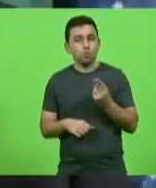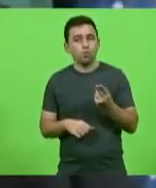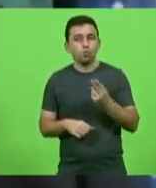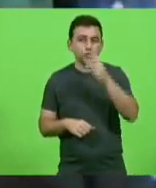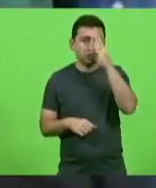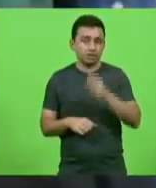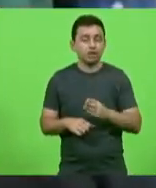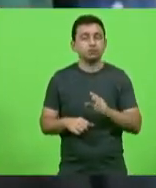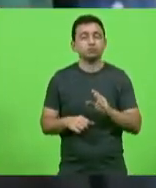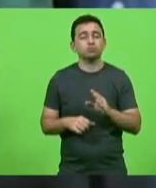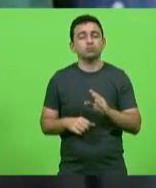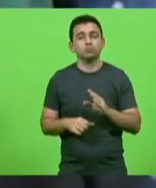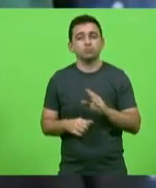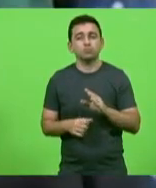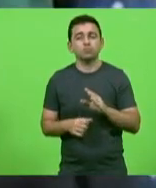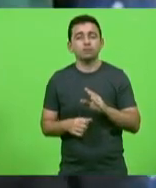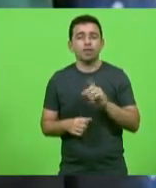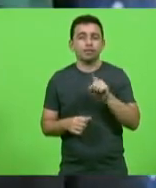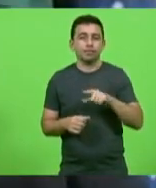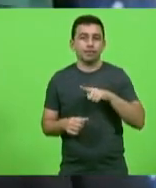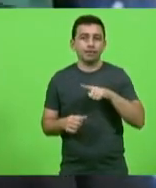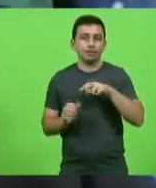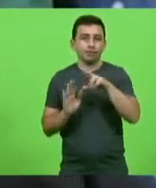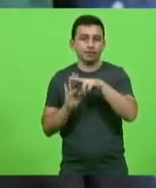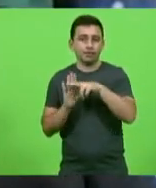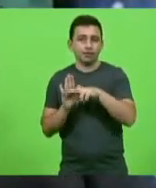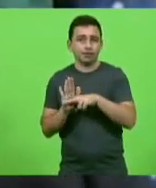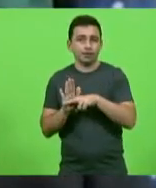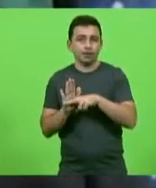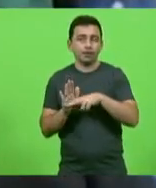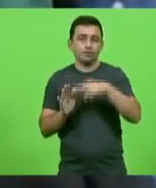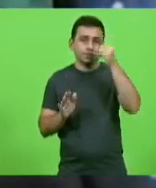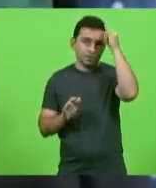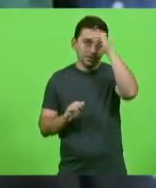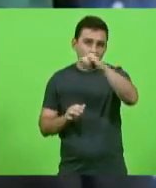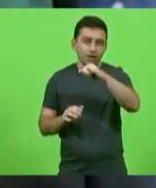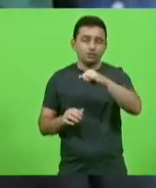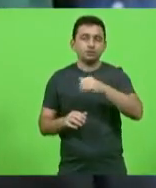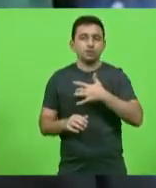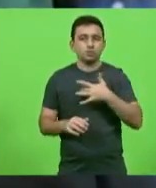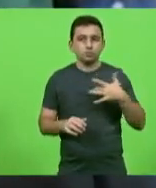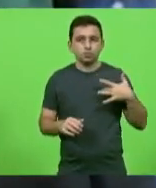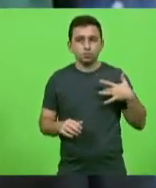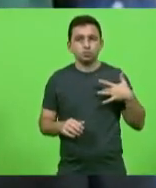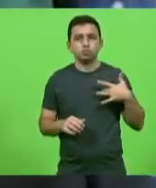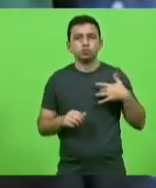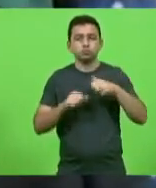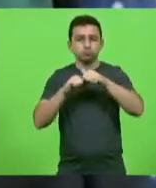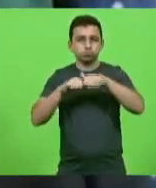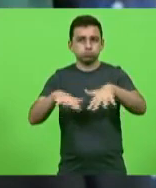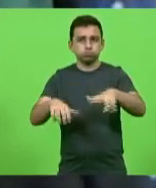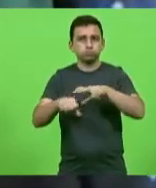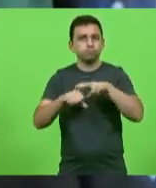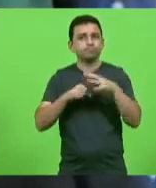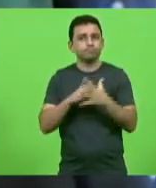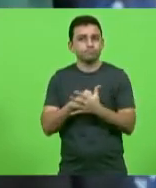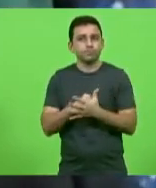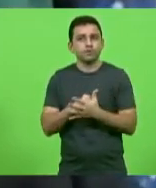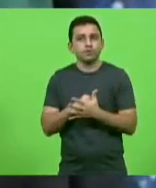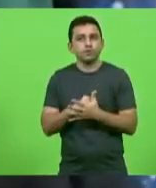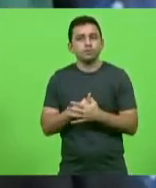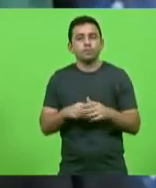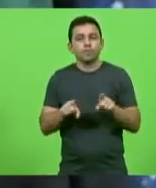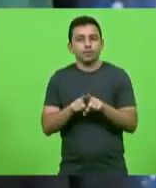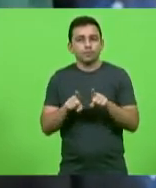com as medidas de um enfrentamento da emergência são de porta decorrente da família couve